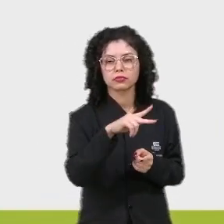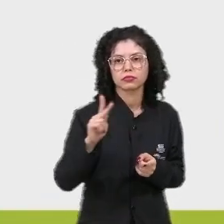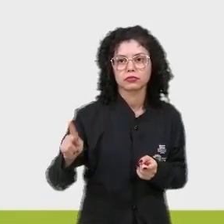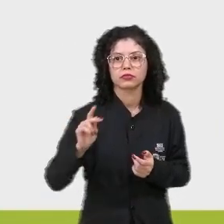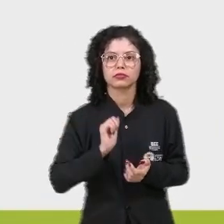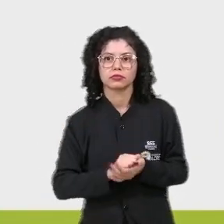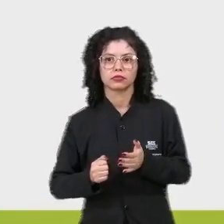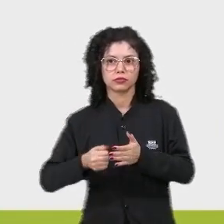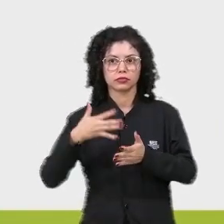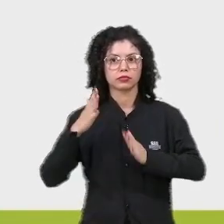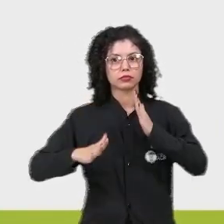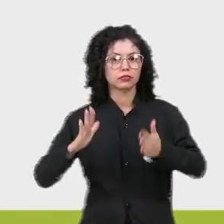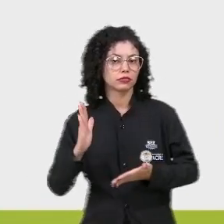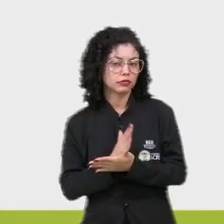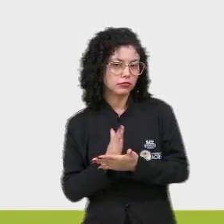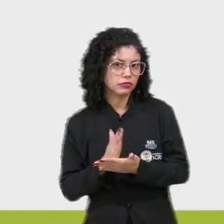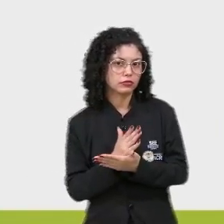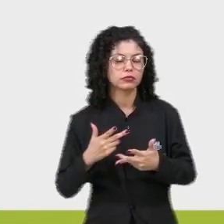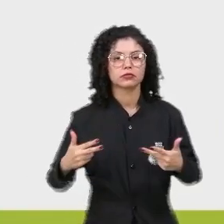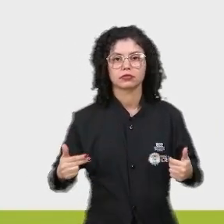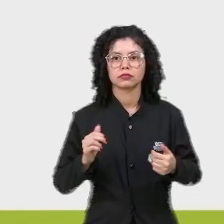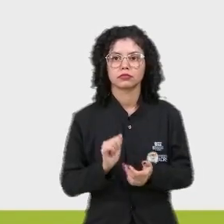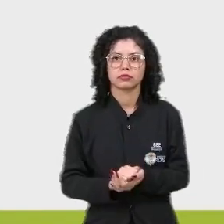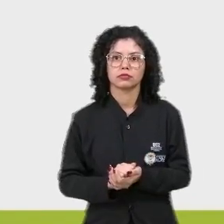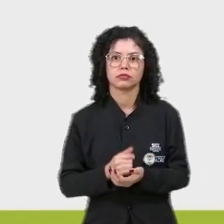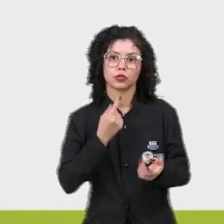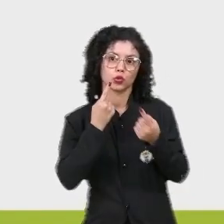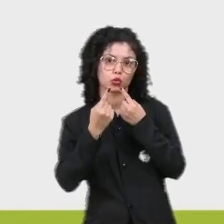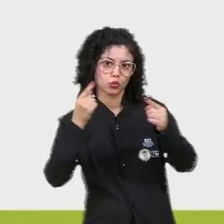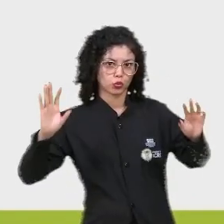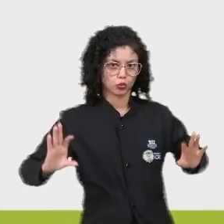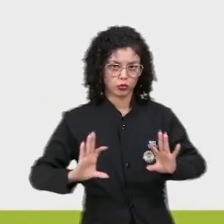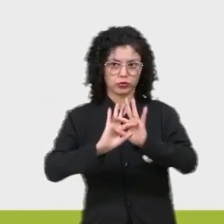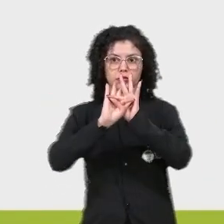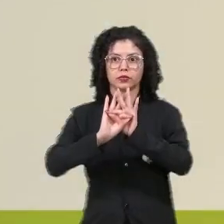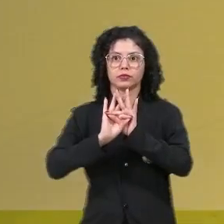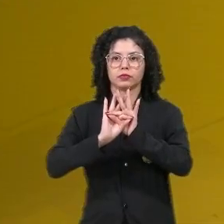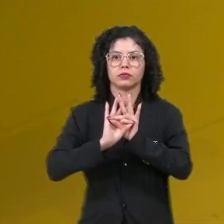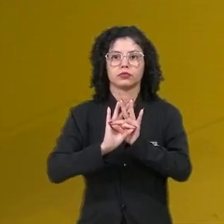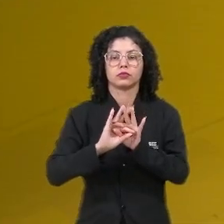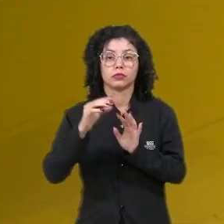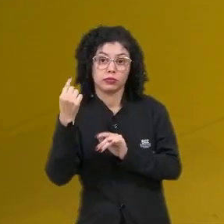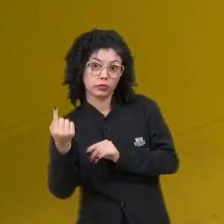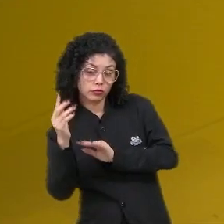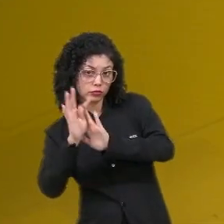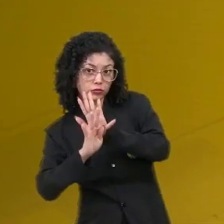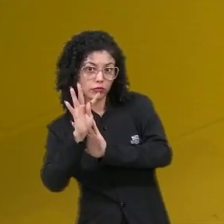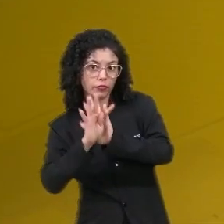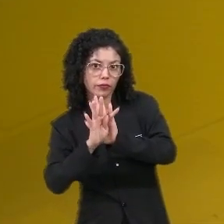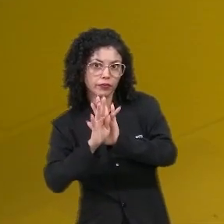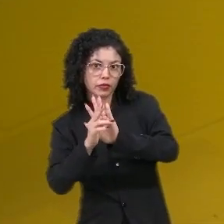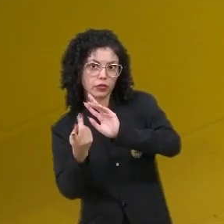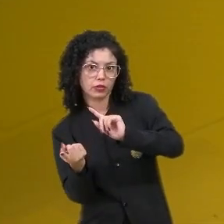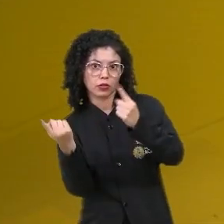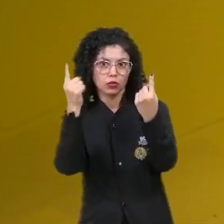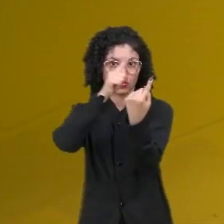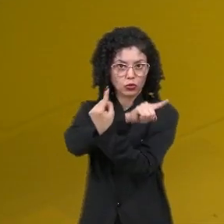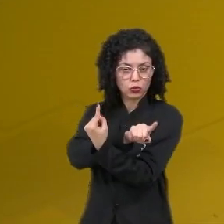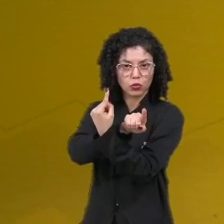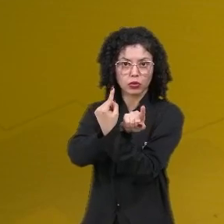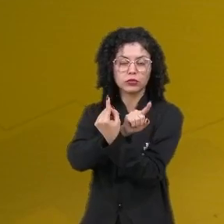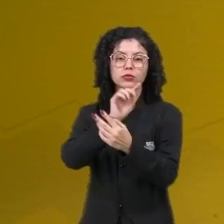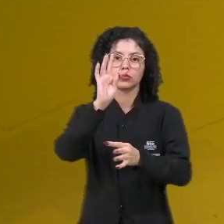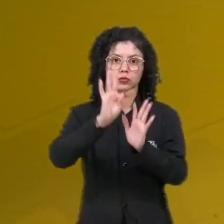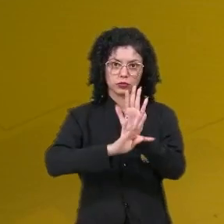trabalham muito, algo que nós chamamos do diálogo entre os textos. Então eu tenho um texto que conversa com outro